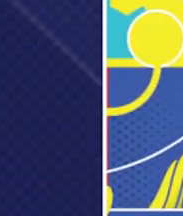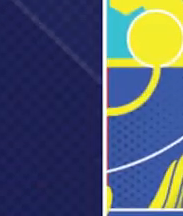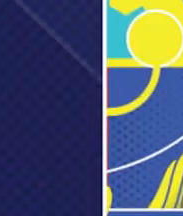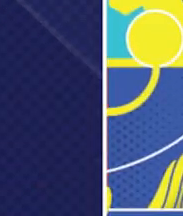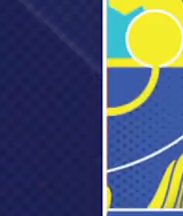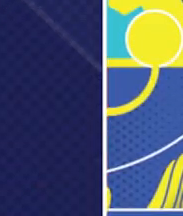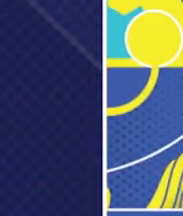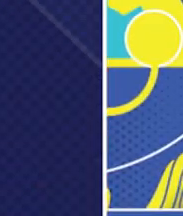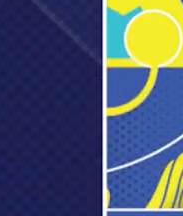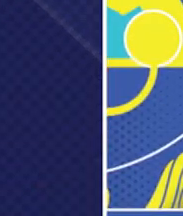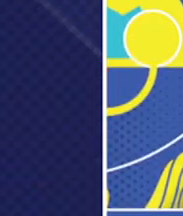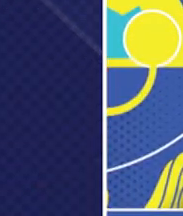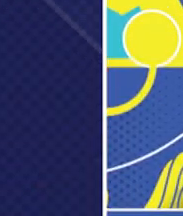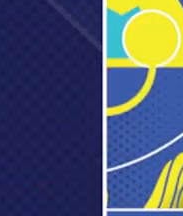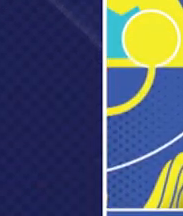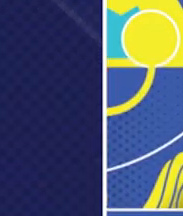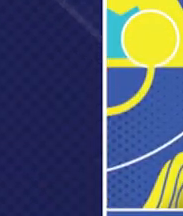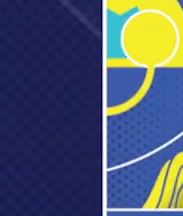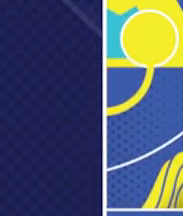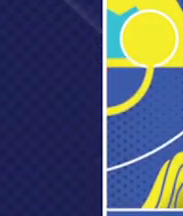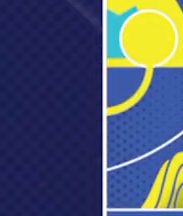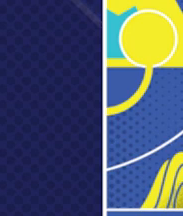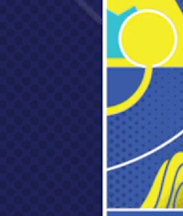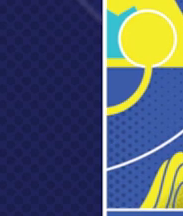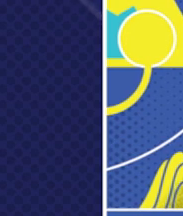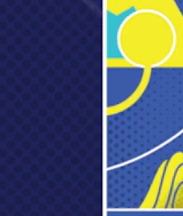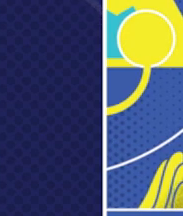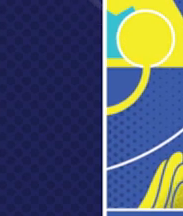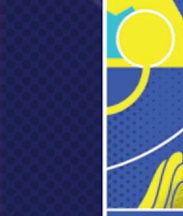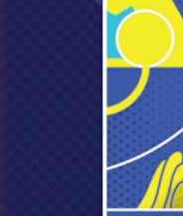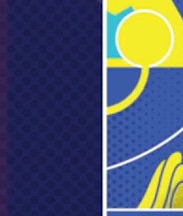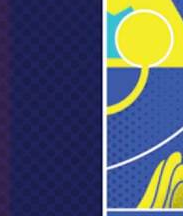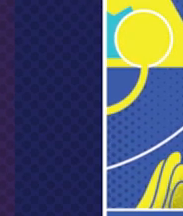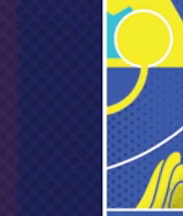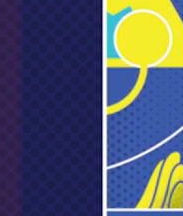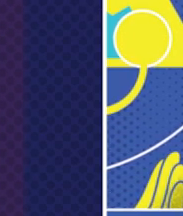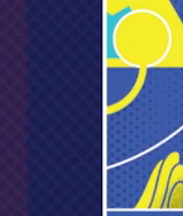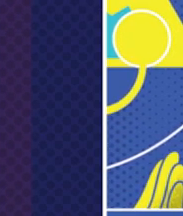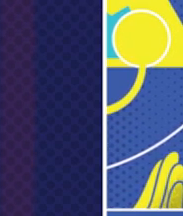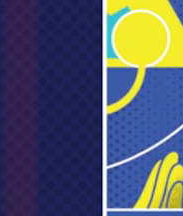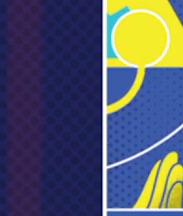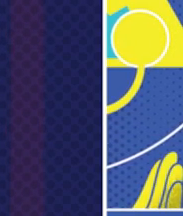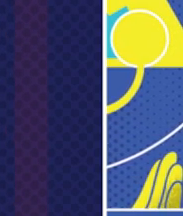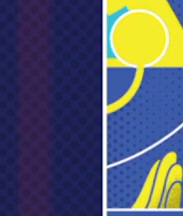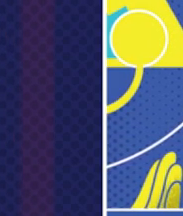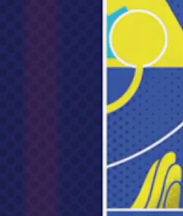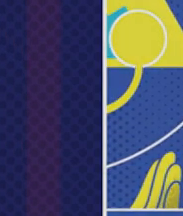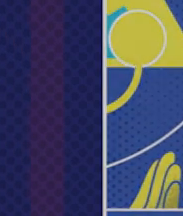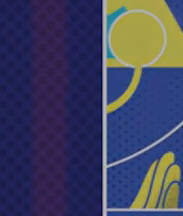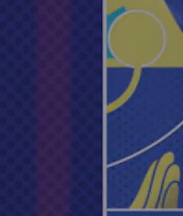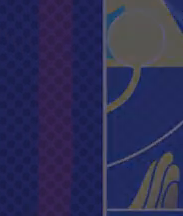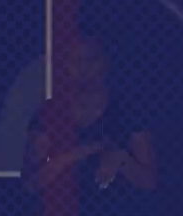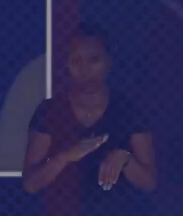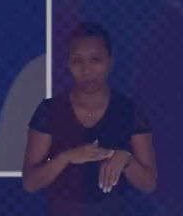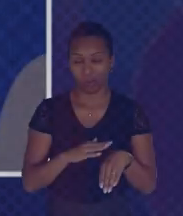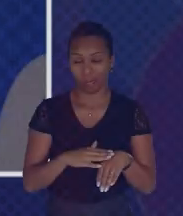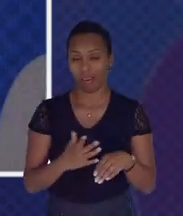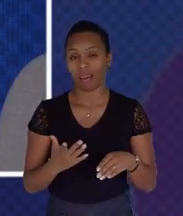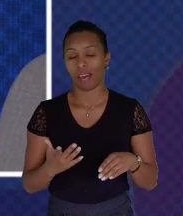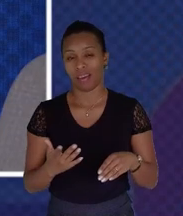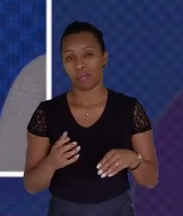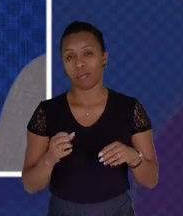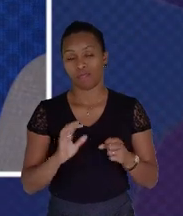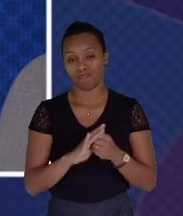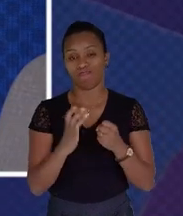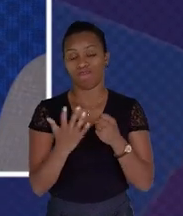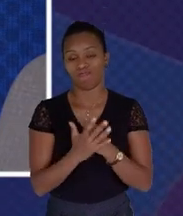paradoxo que o Marcos mencionou no último painel sobre educação, que é o paradoxo do tempo. Acho que a